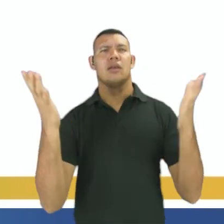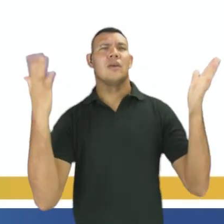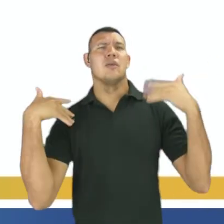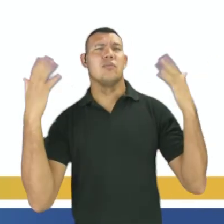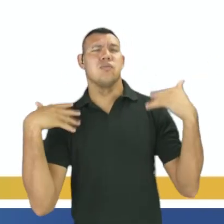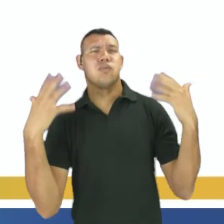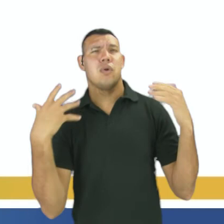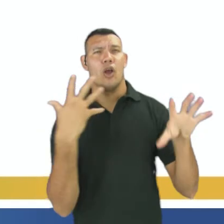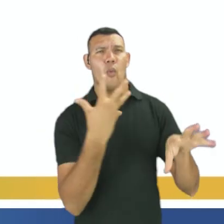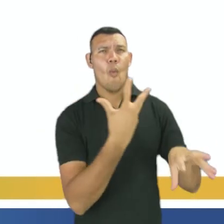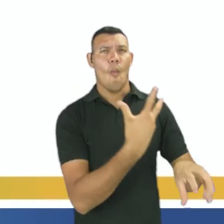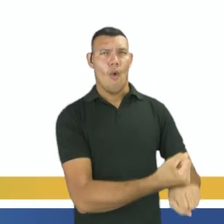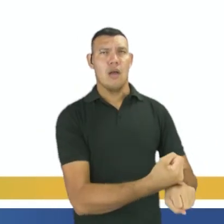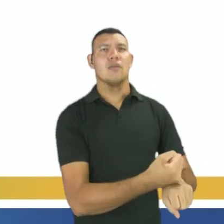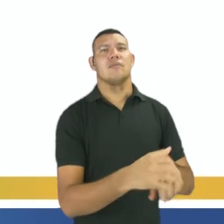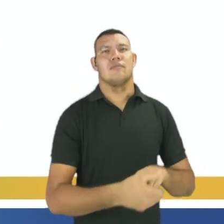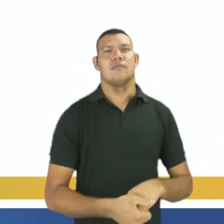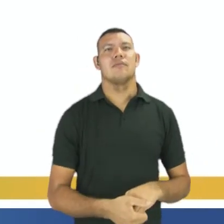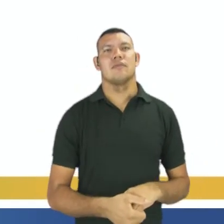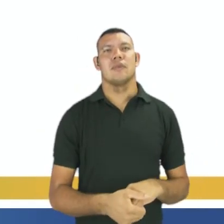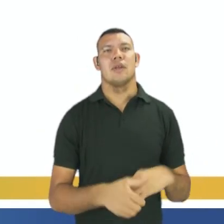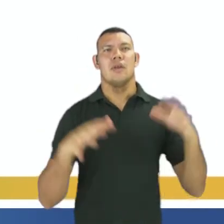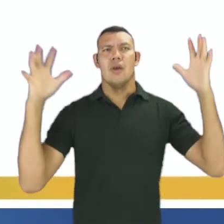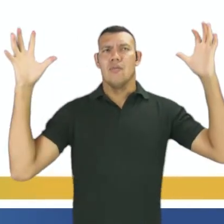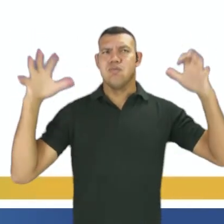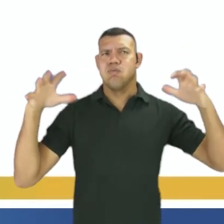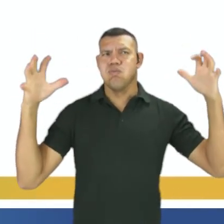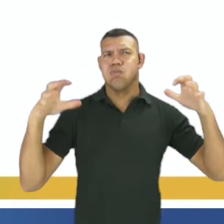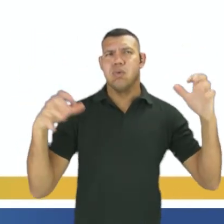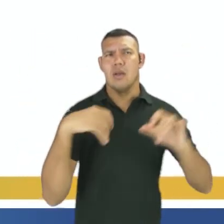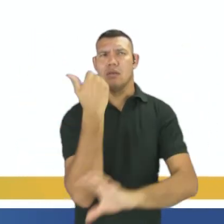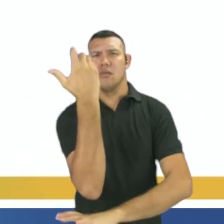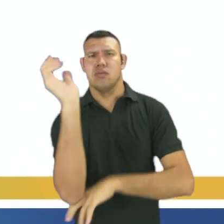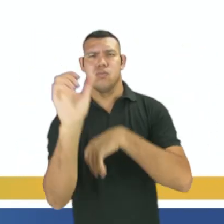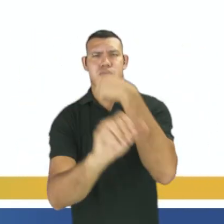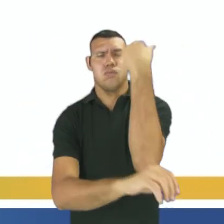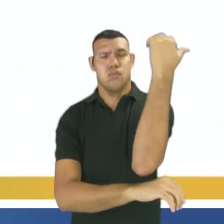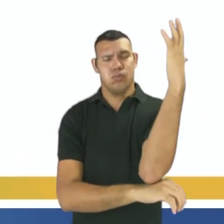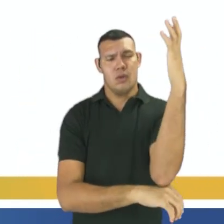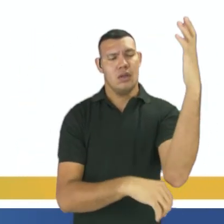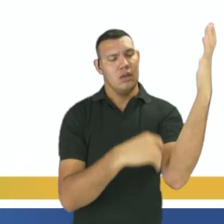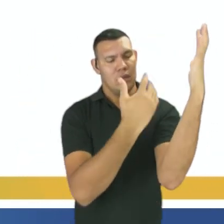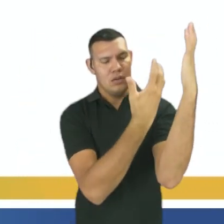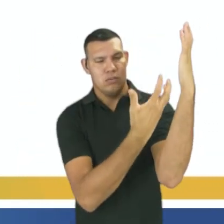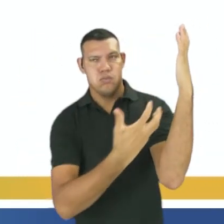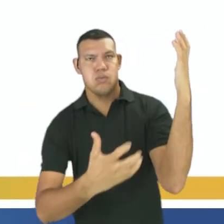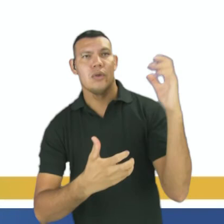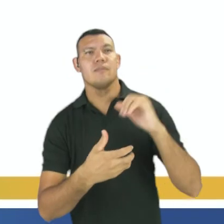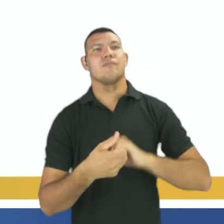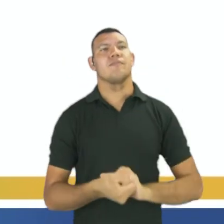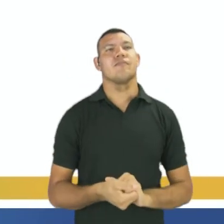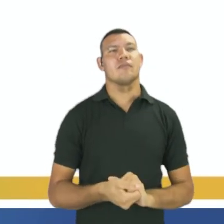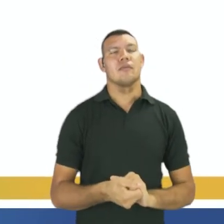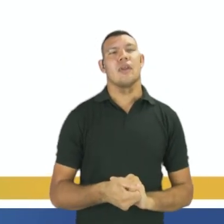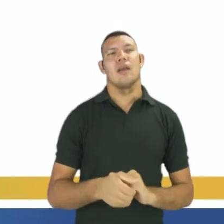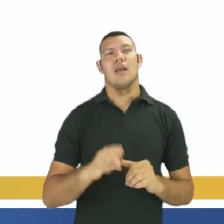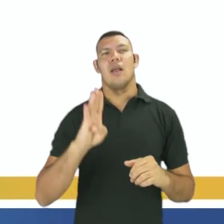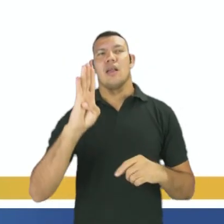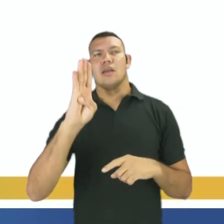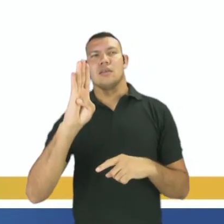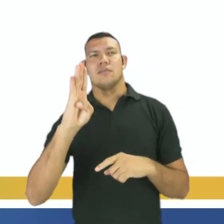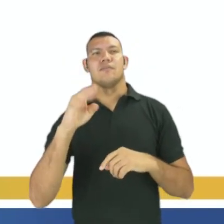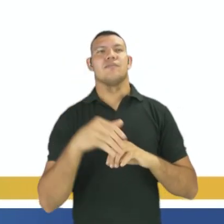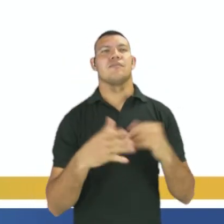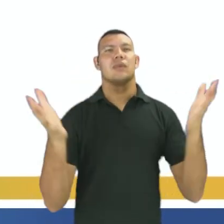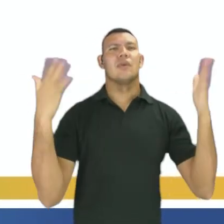e vegetação rasteira B clima quente e úmido baixa precipitação vegetação abortivas clima frio e úmido